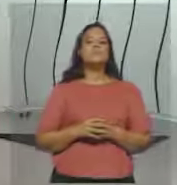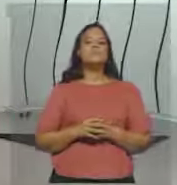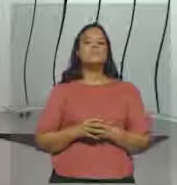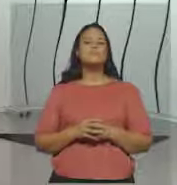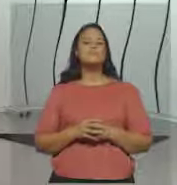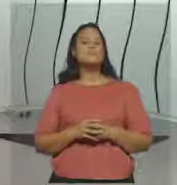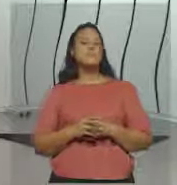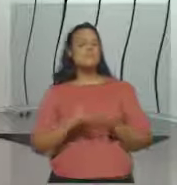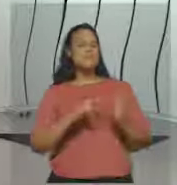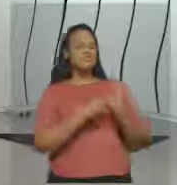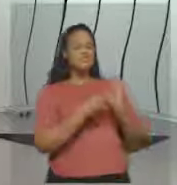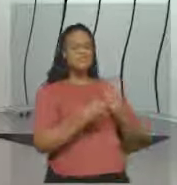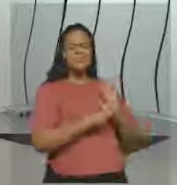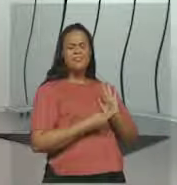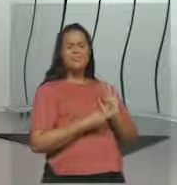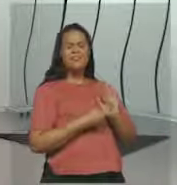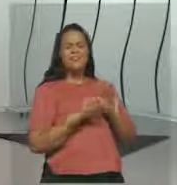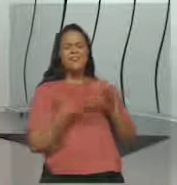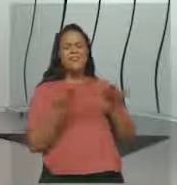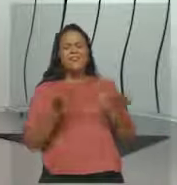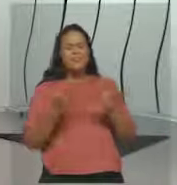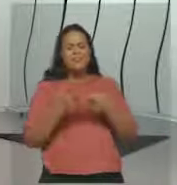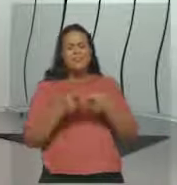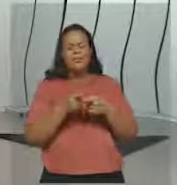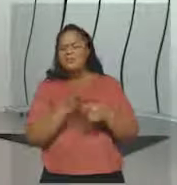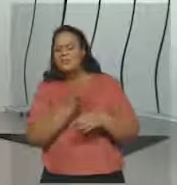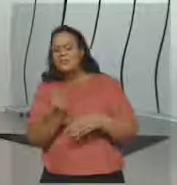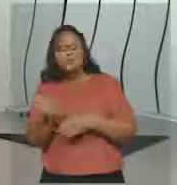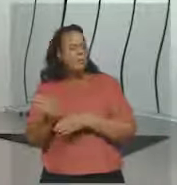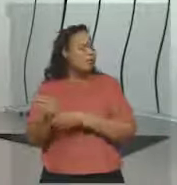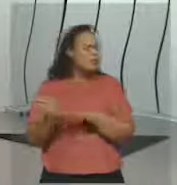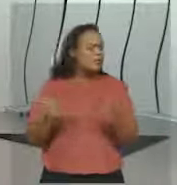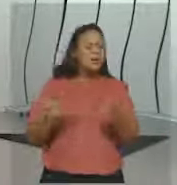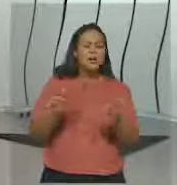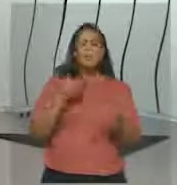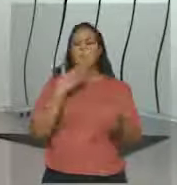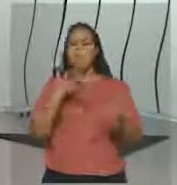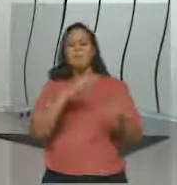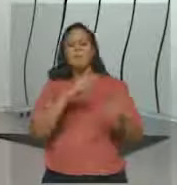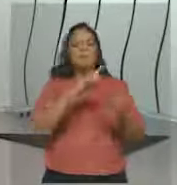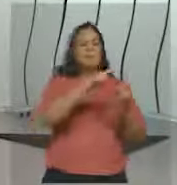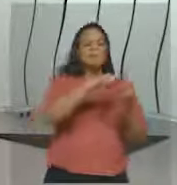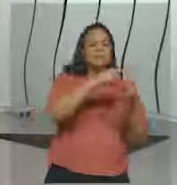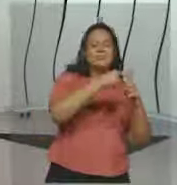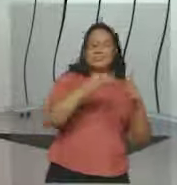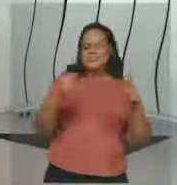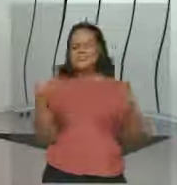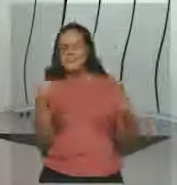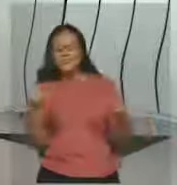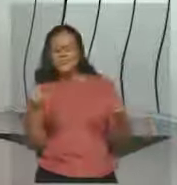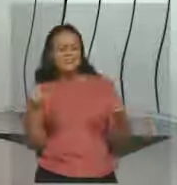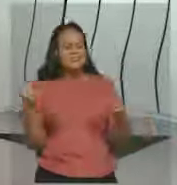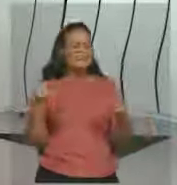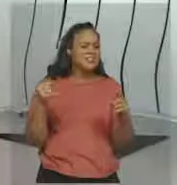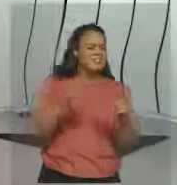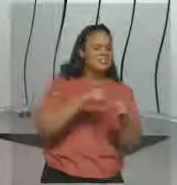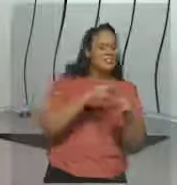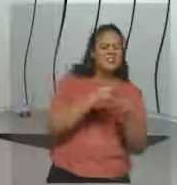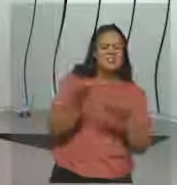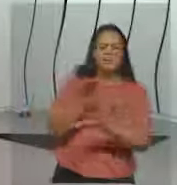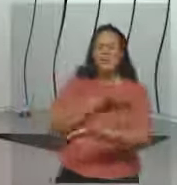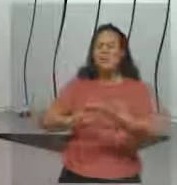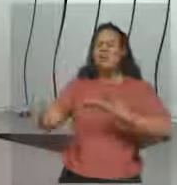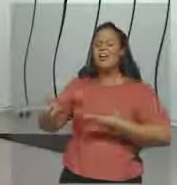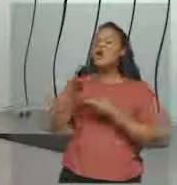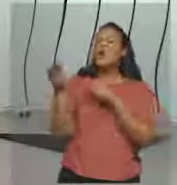Qual o sentido da corrente elétrica? Para que lado que ela corre, né? Ela vai do positivo para o negativo, do negativo para o positivo? Como é que funciona